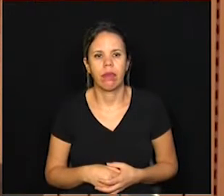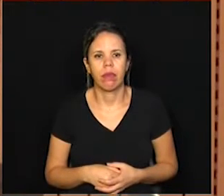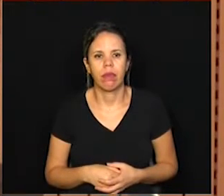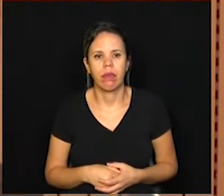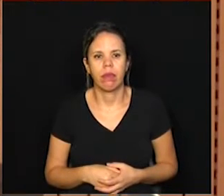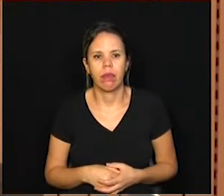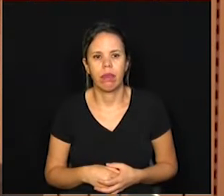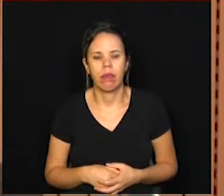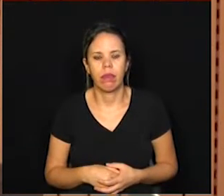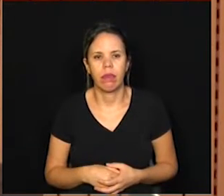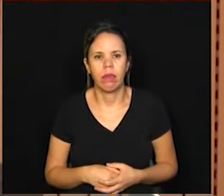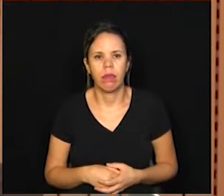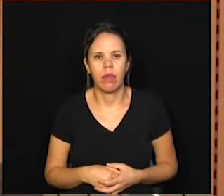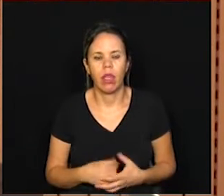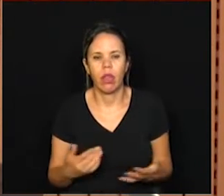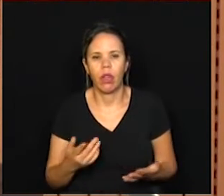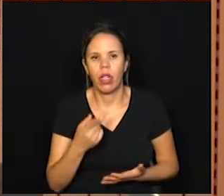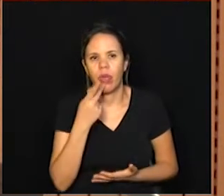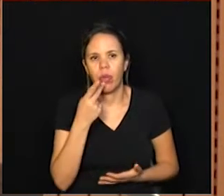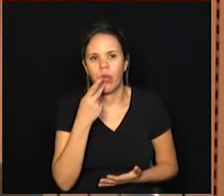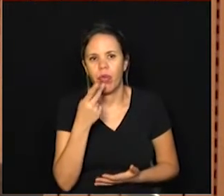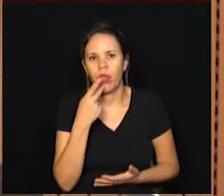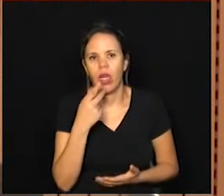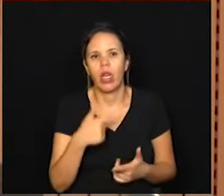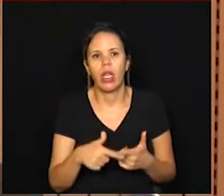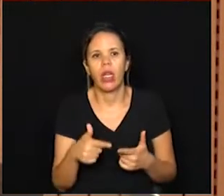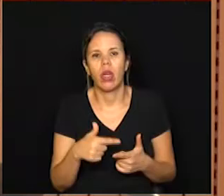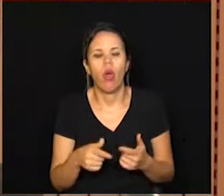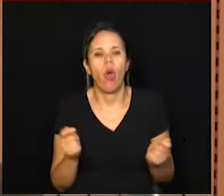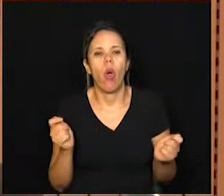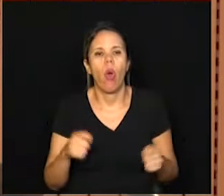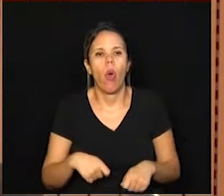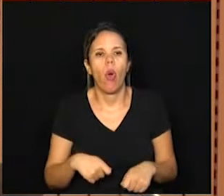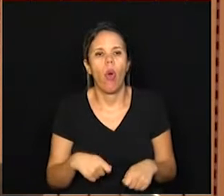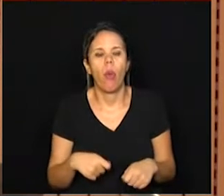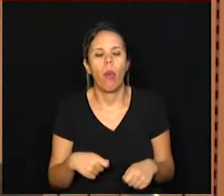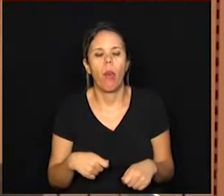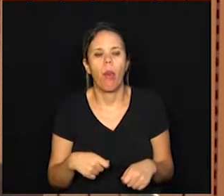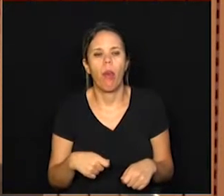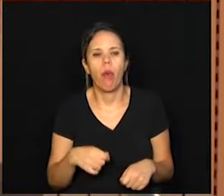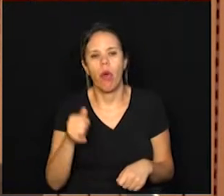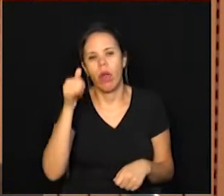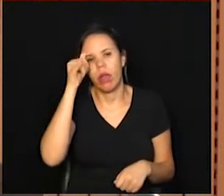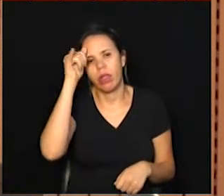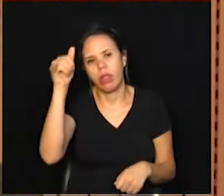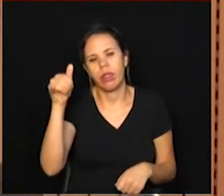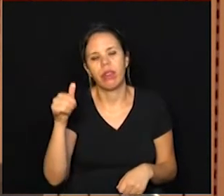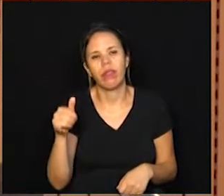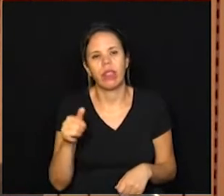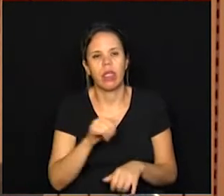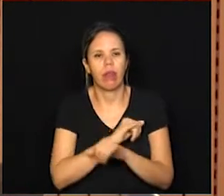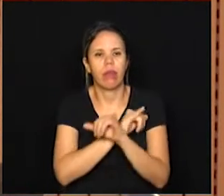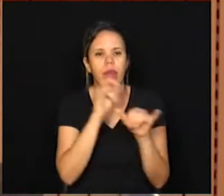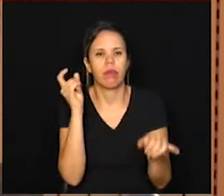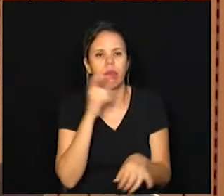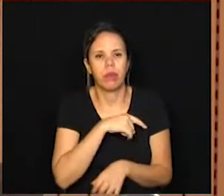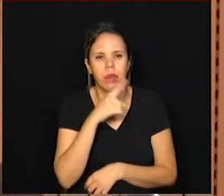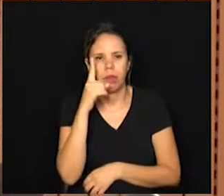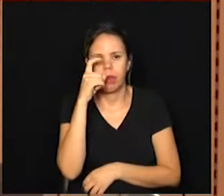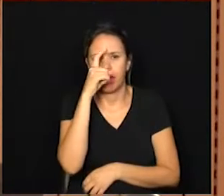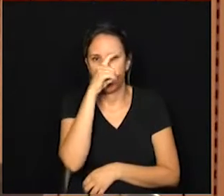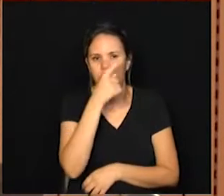Agora vamos falar da impunidade. Como combater o fake news? É muito difícil,